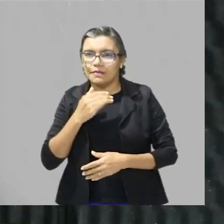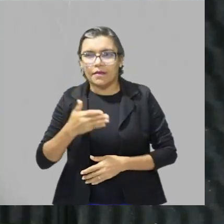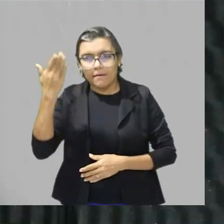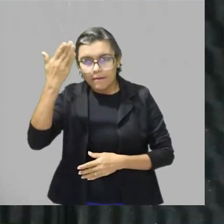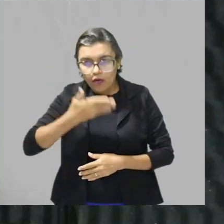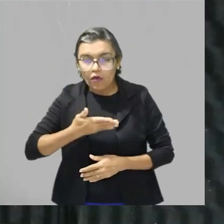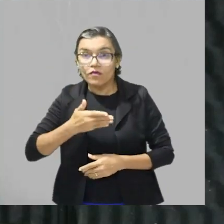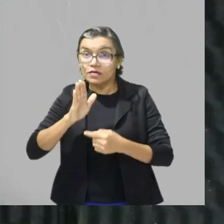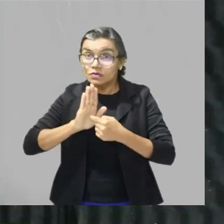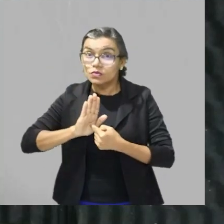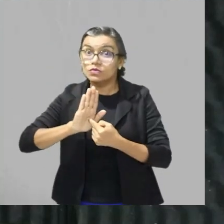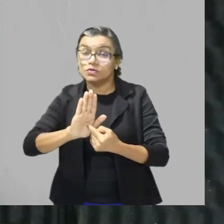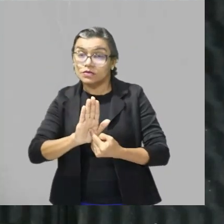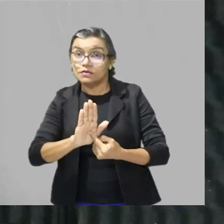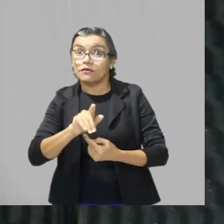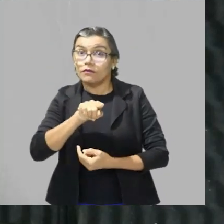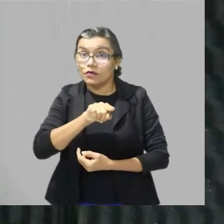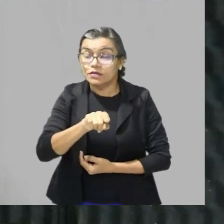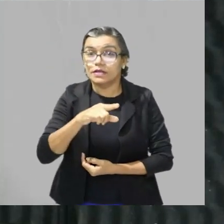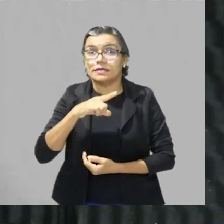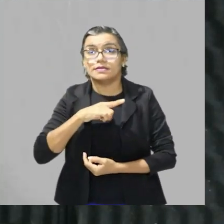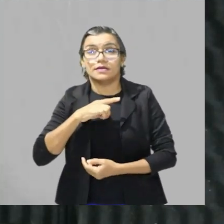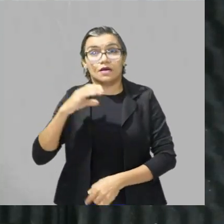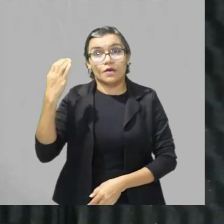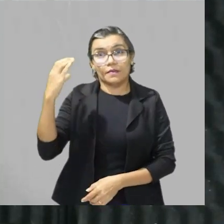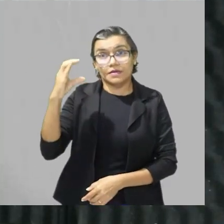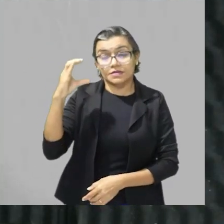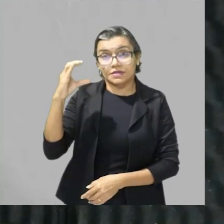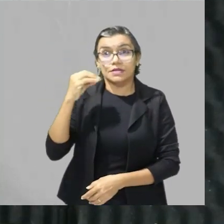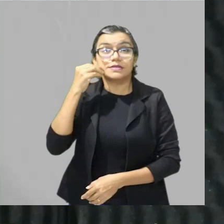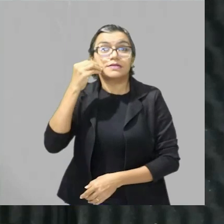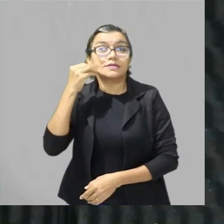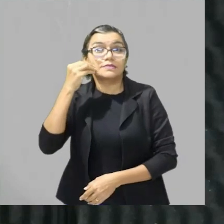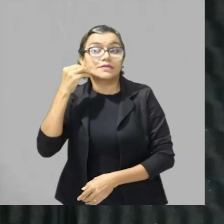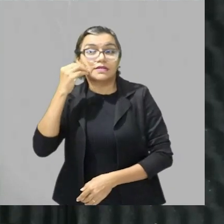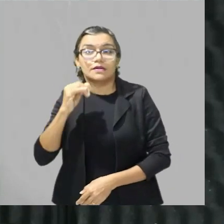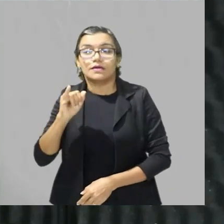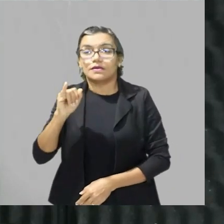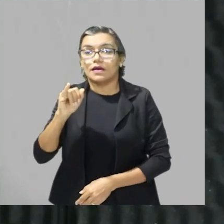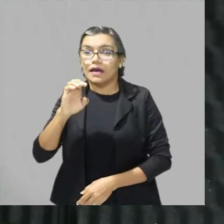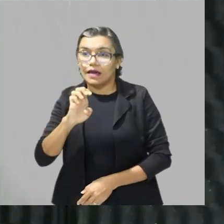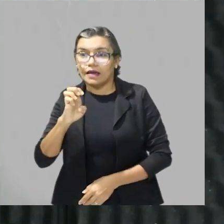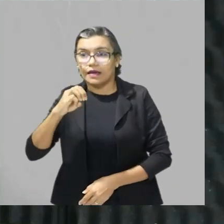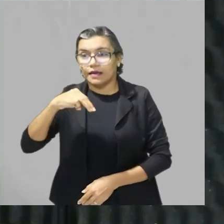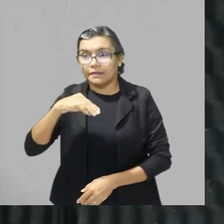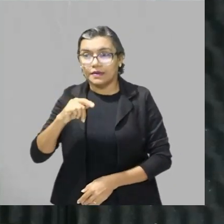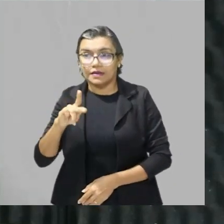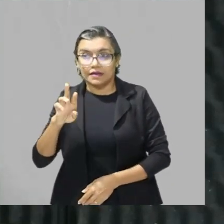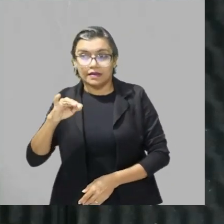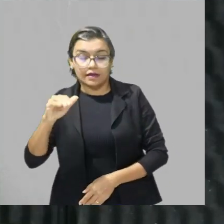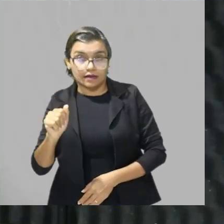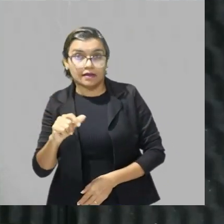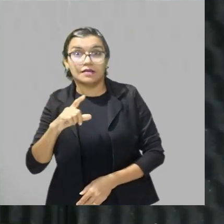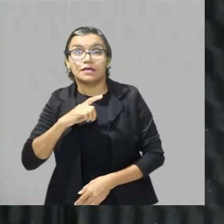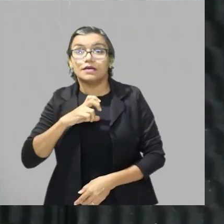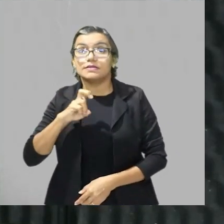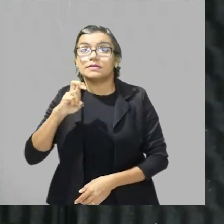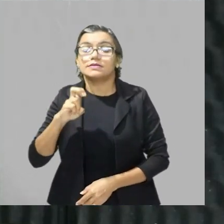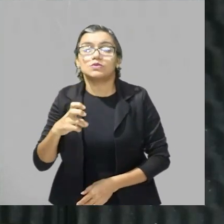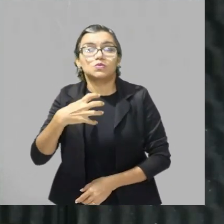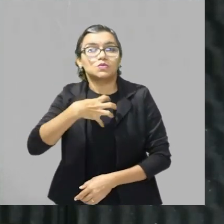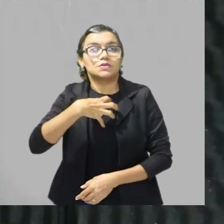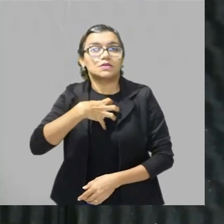demonstração e o fato de você ter uma ciência experimental empírica os cinco sentidos a comprovação